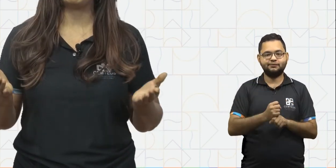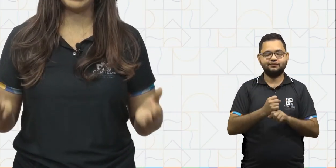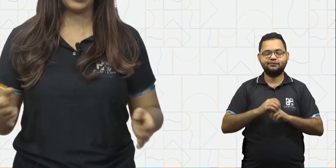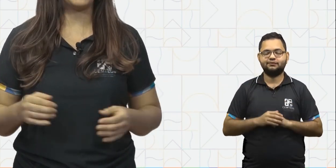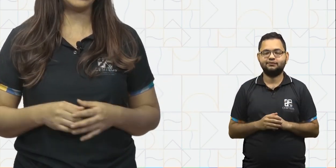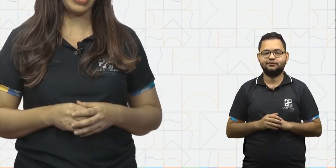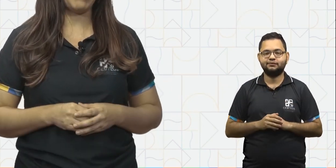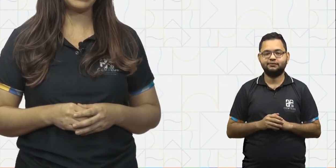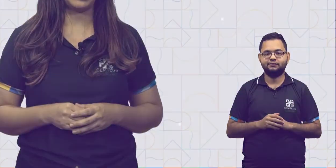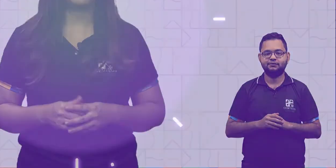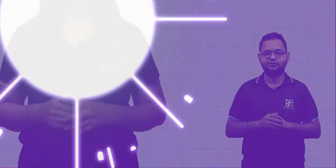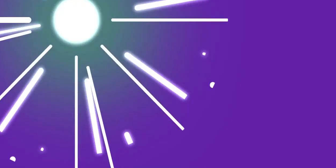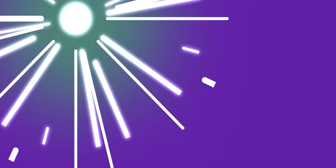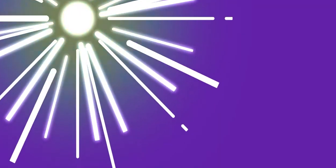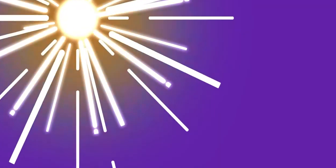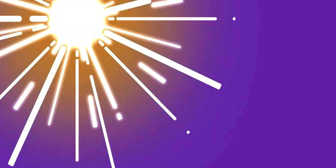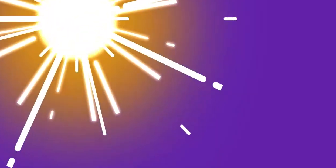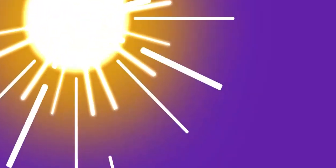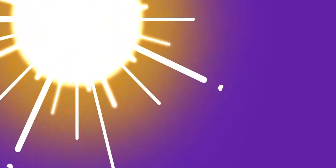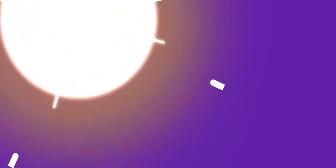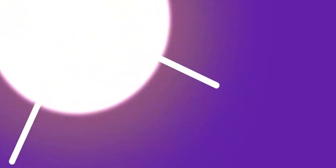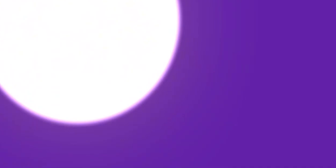convidar para a hora da revisão.